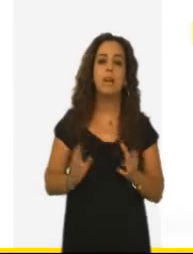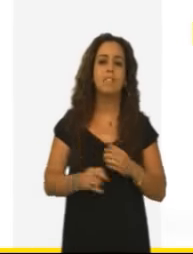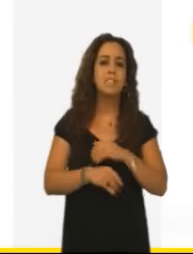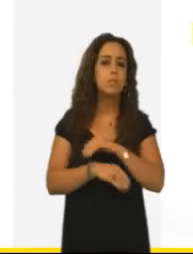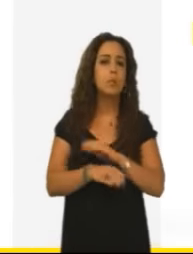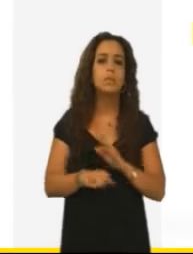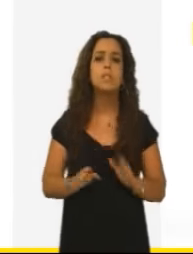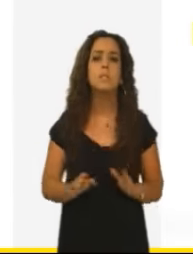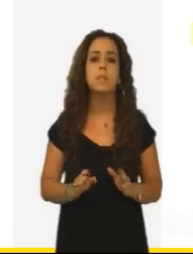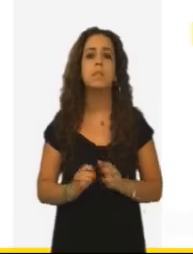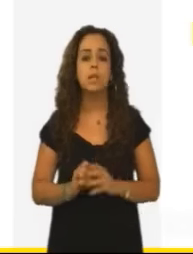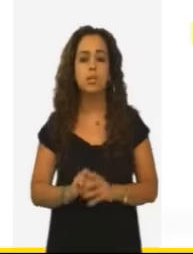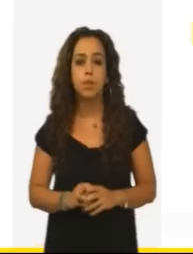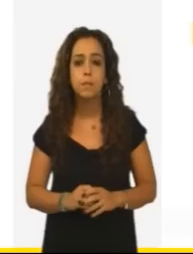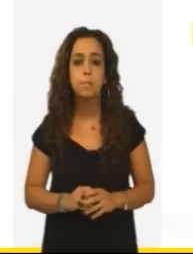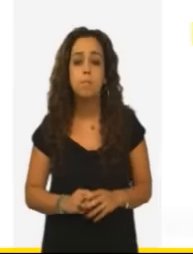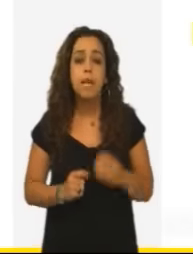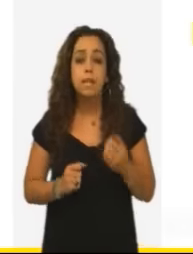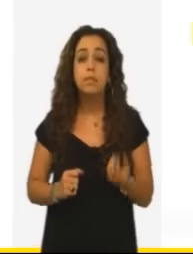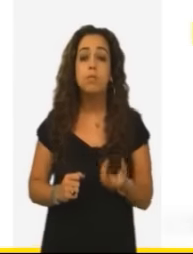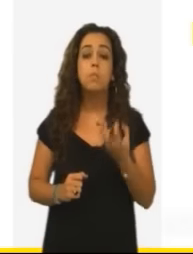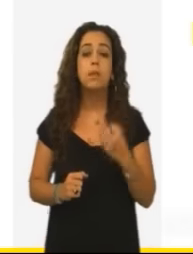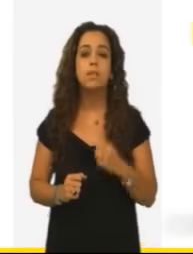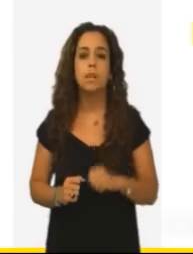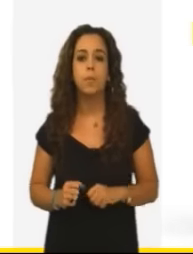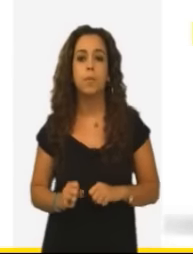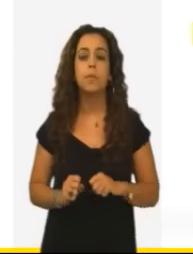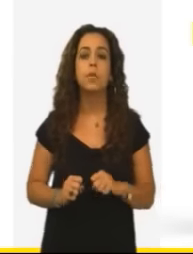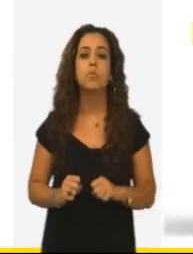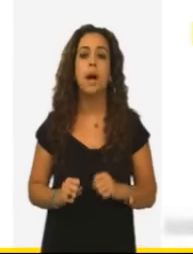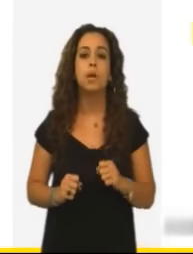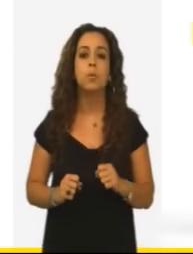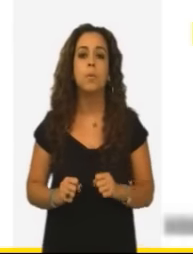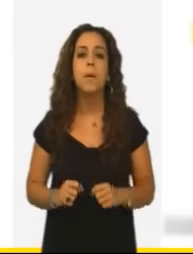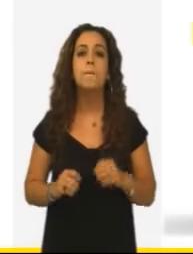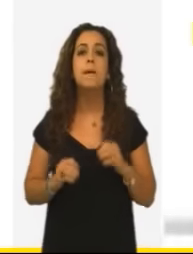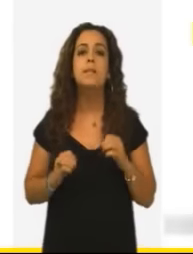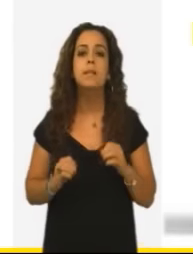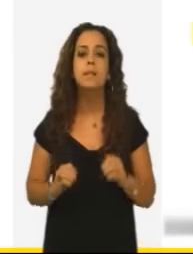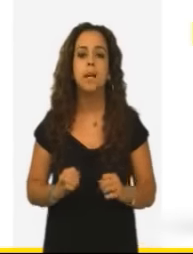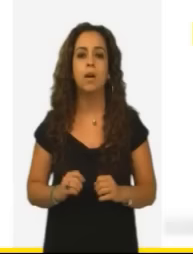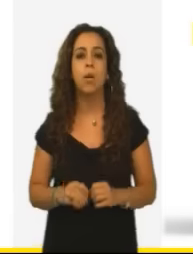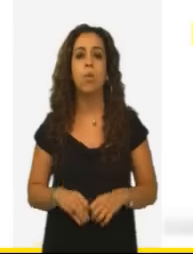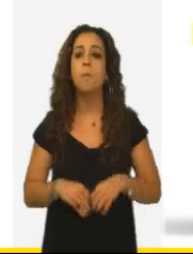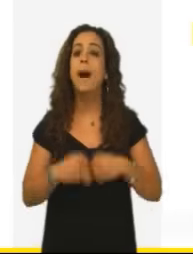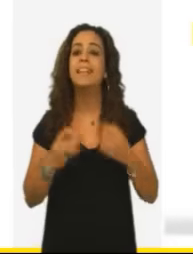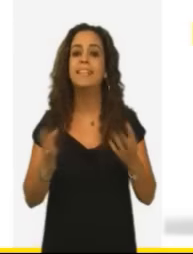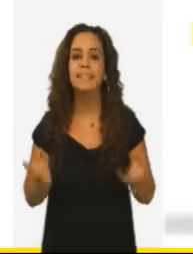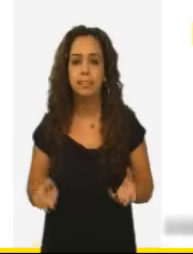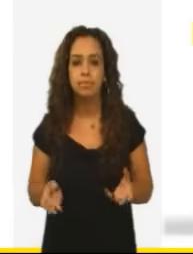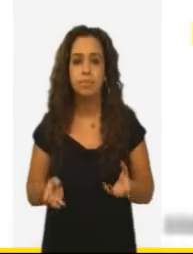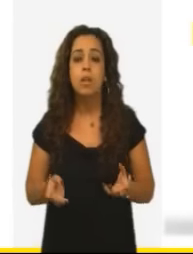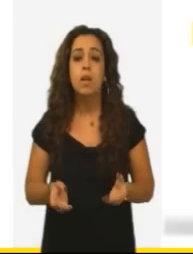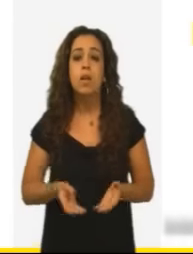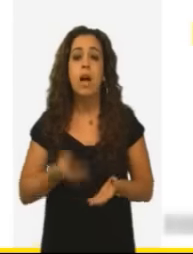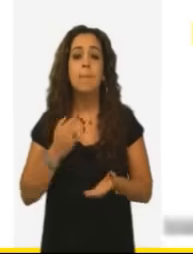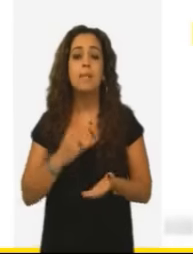das palavras em todas as manifestações. Então, se, por exemplo, eu falo banana ou